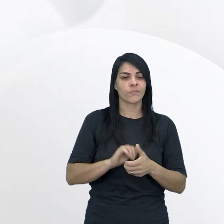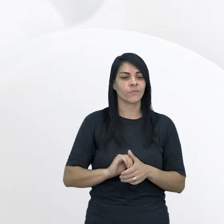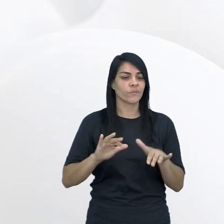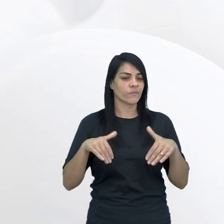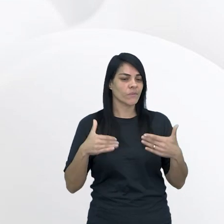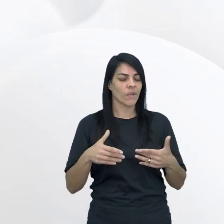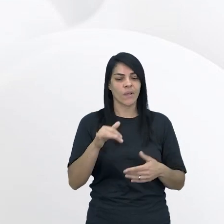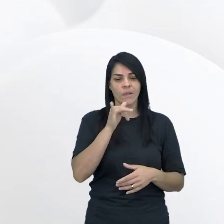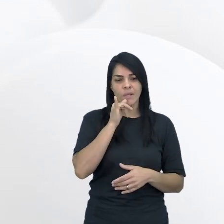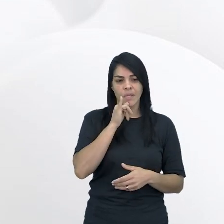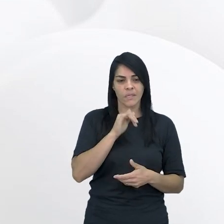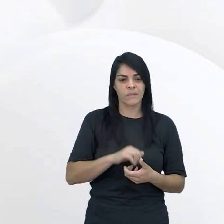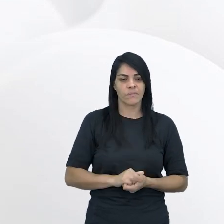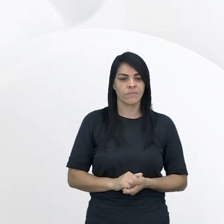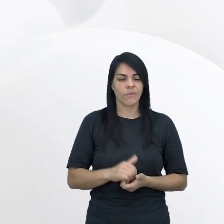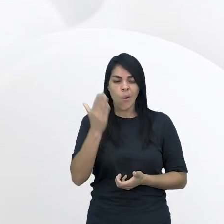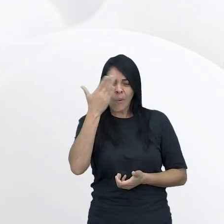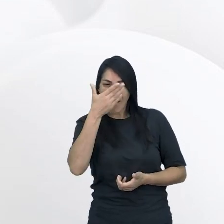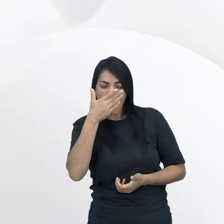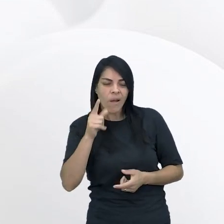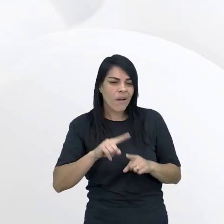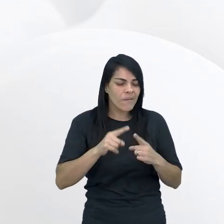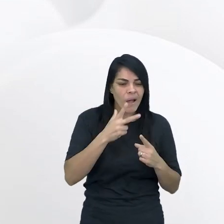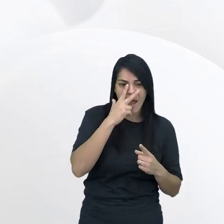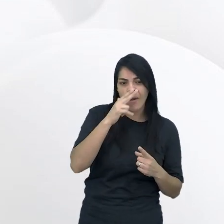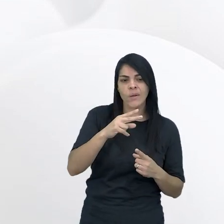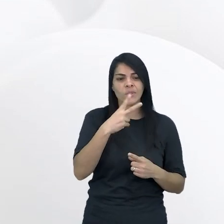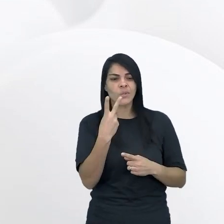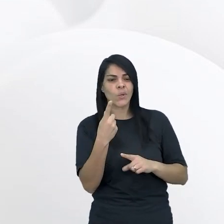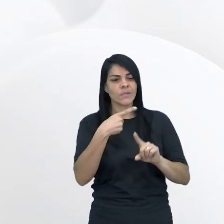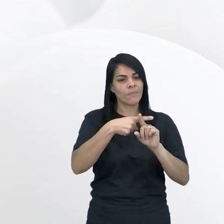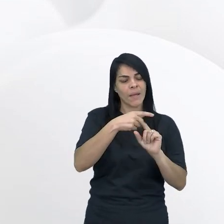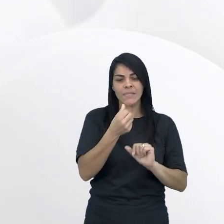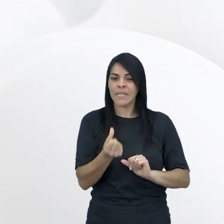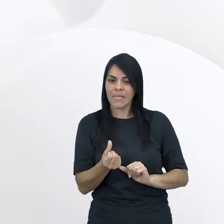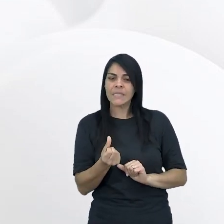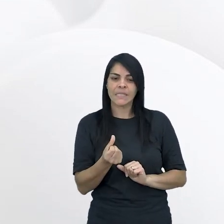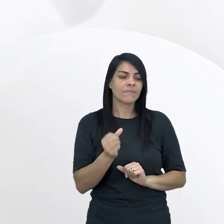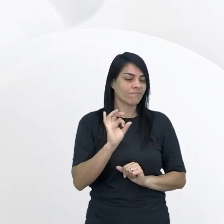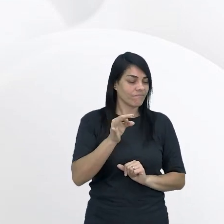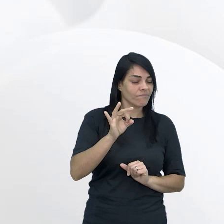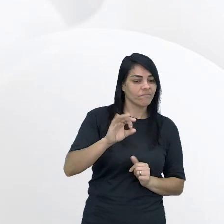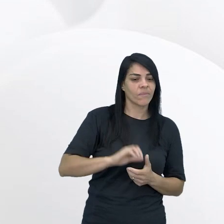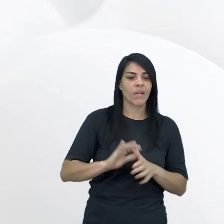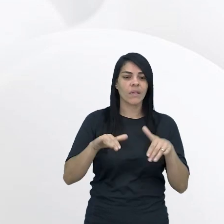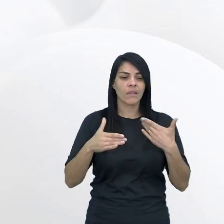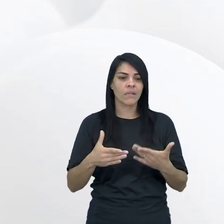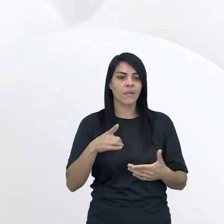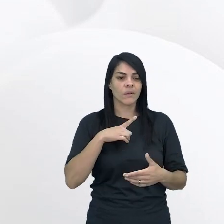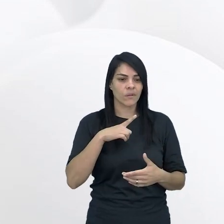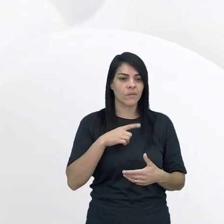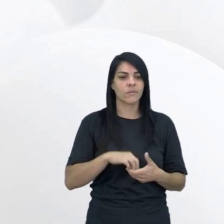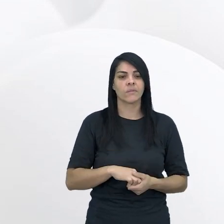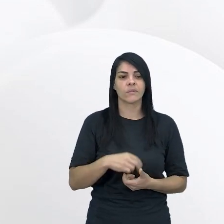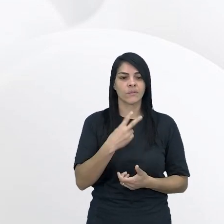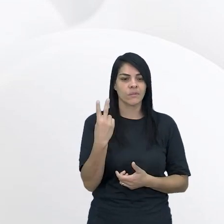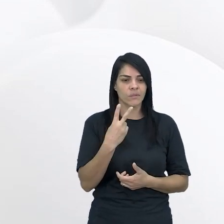Então, eu não tô enxergando daqui, mas acho que é 2 mais 6, 2 né? mais 6. Isso. Então, é 2